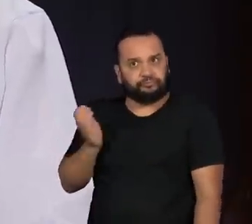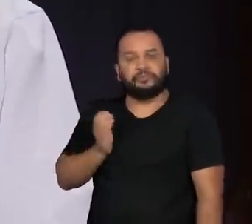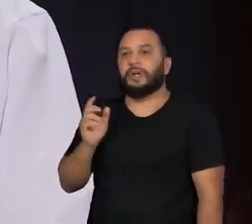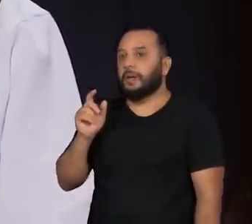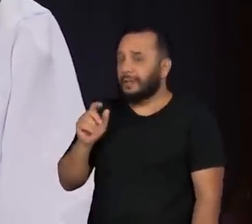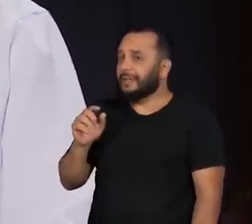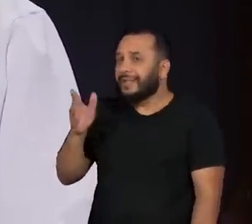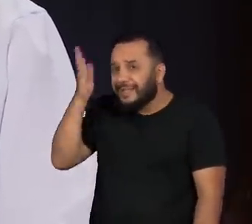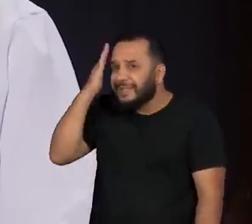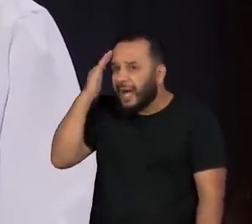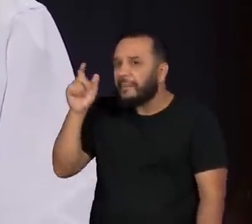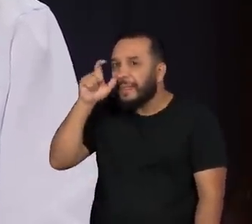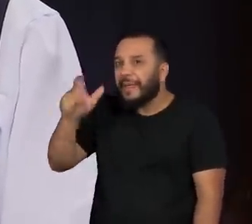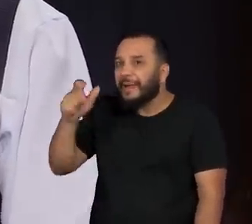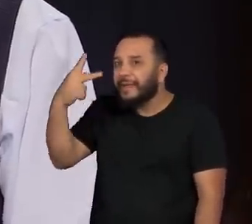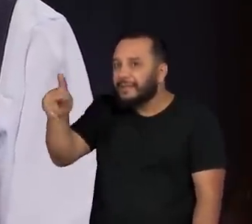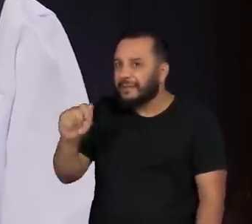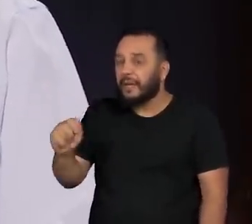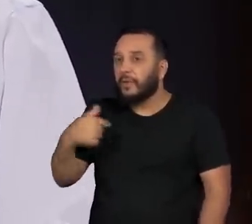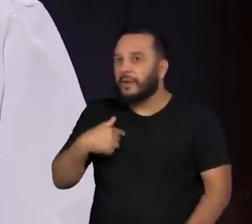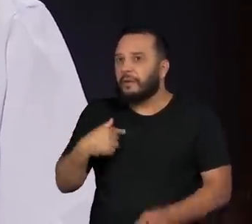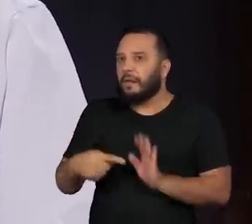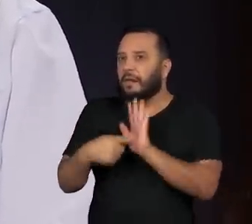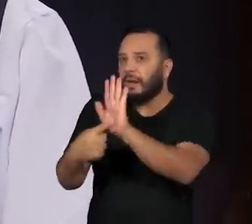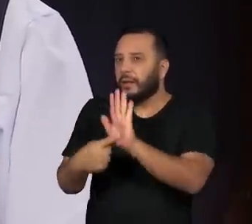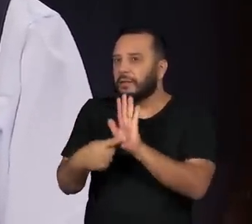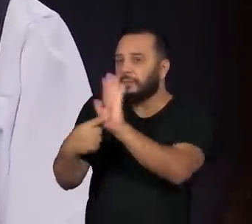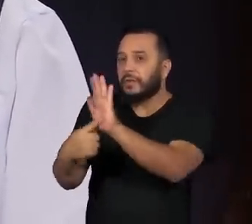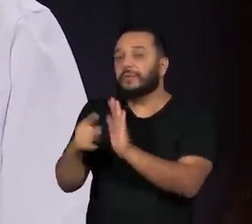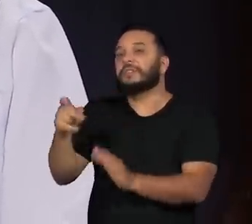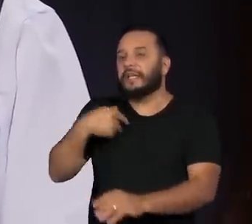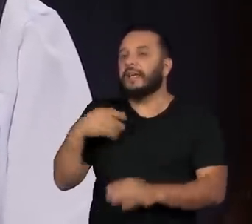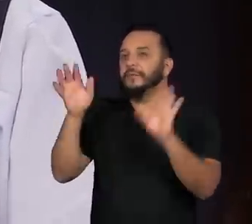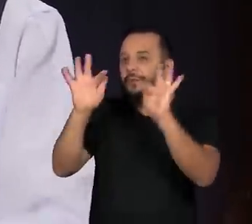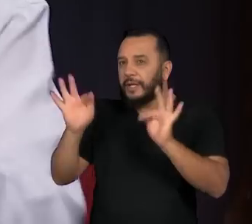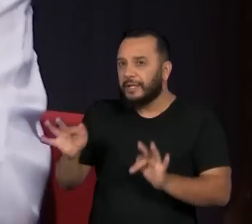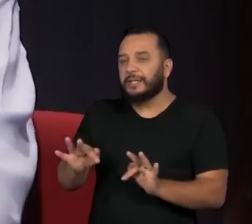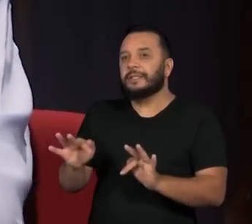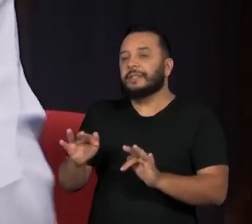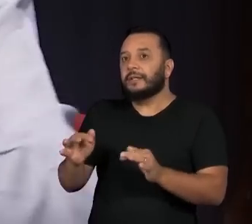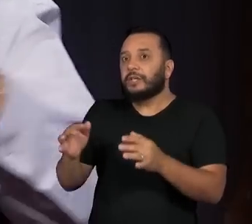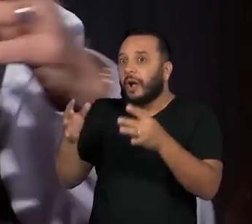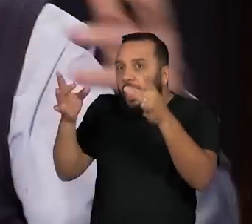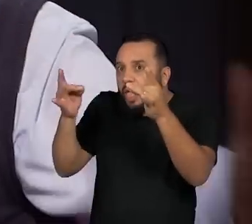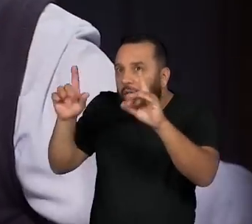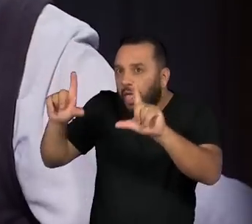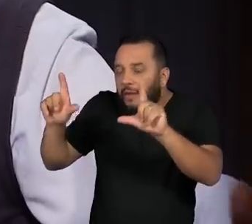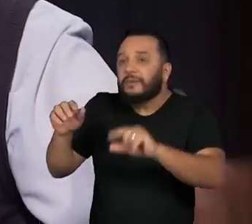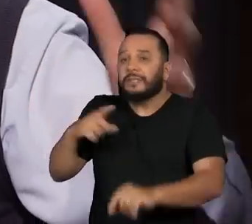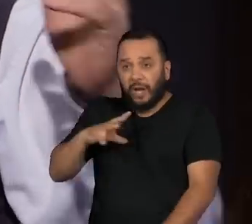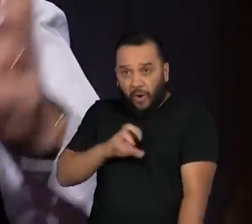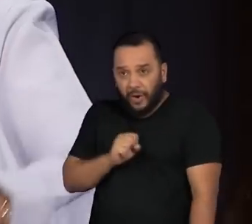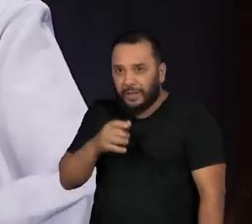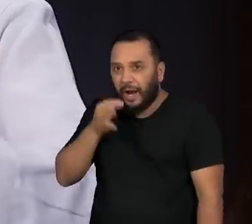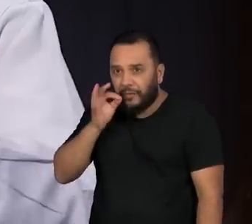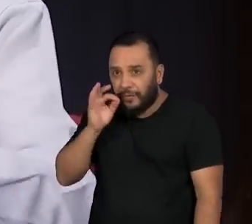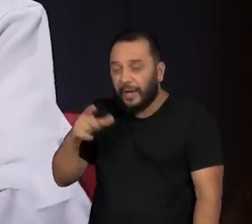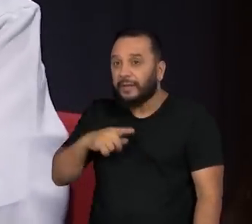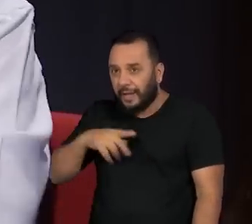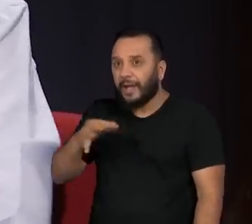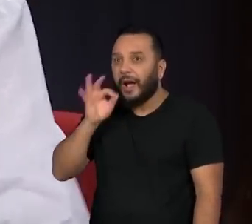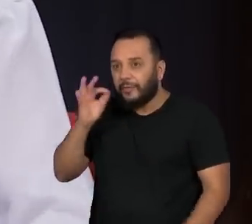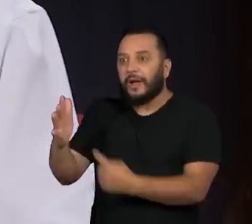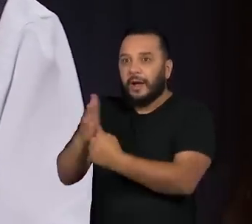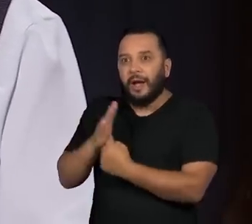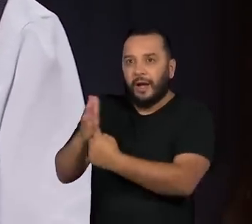os seus interesses eles vão te dar mais no mesmo e você vai ficar mais feliz e vai continuar lá de café Então você vai ter café 10 vezes por dia etc e tal